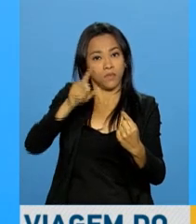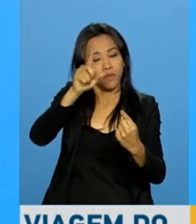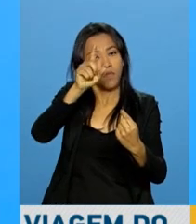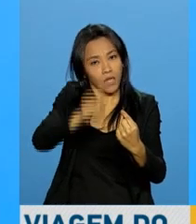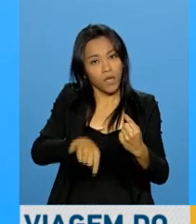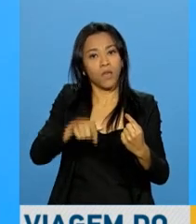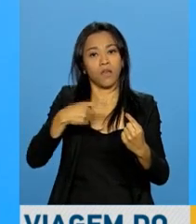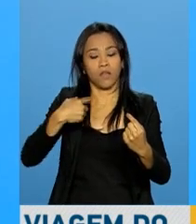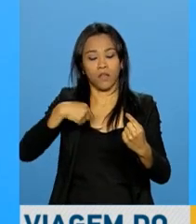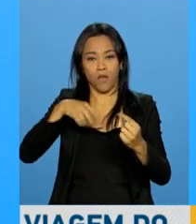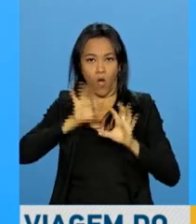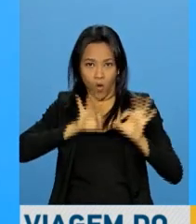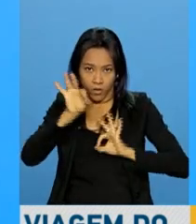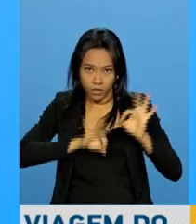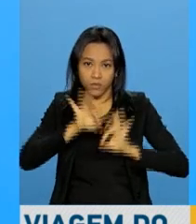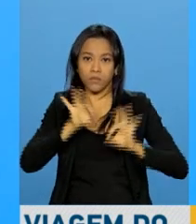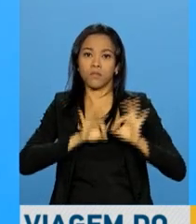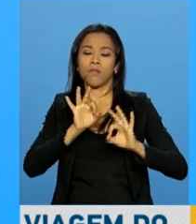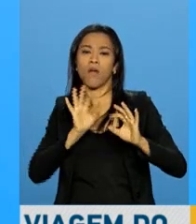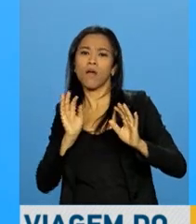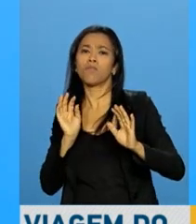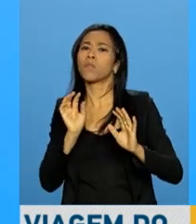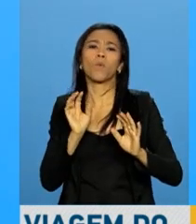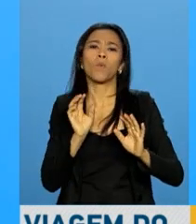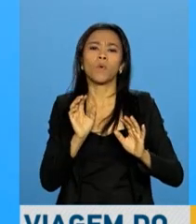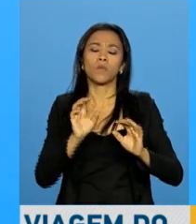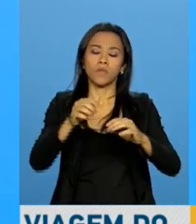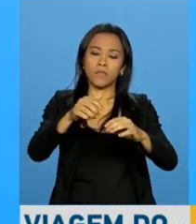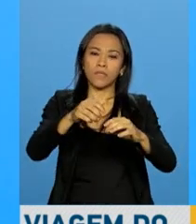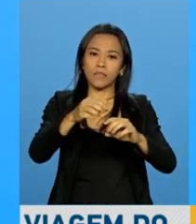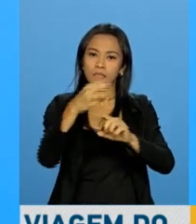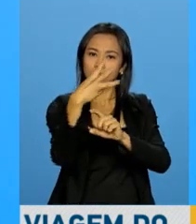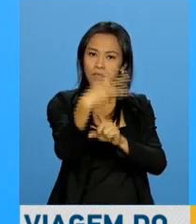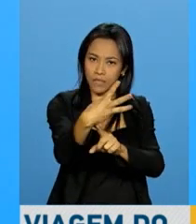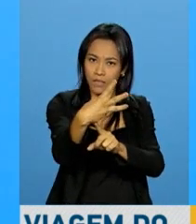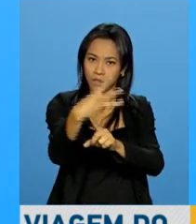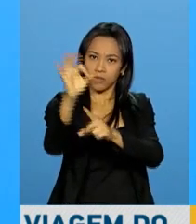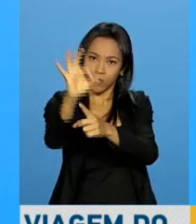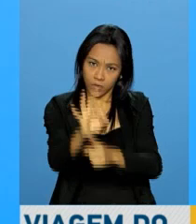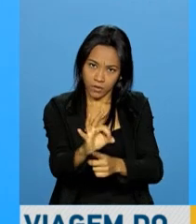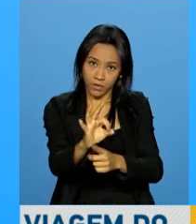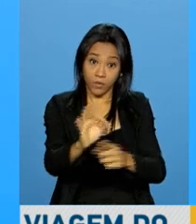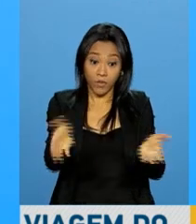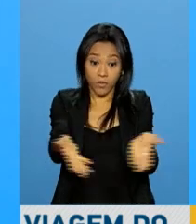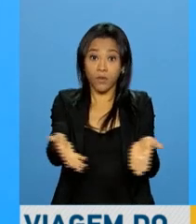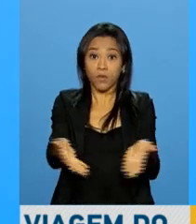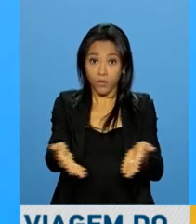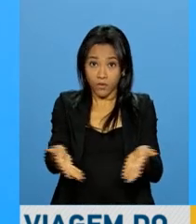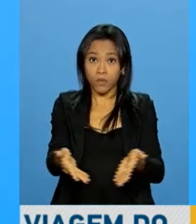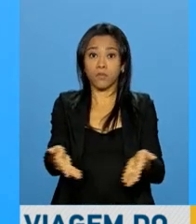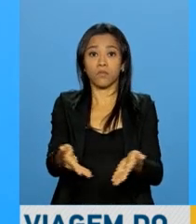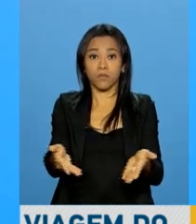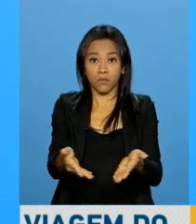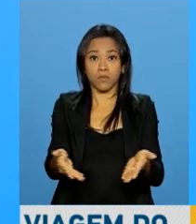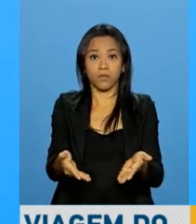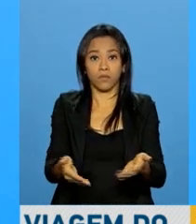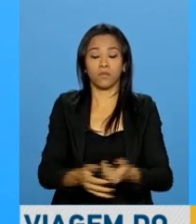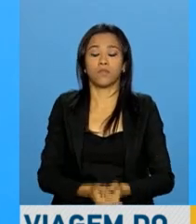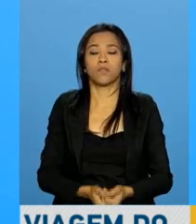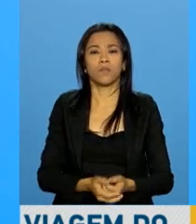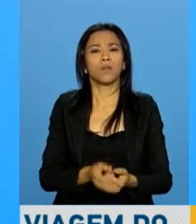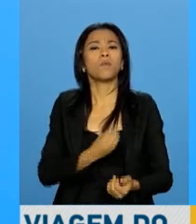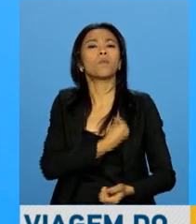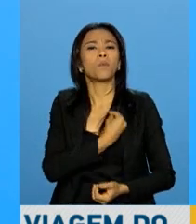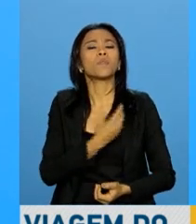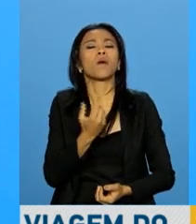nós próprios fixamos foi de 3%. E hoje, precisamente hoje, ela